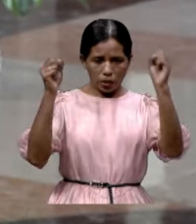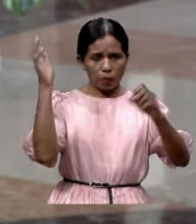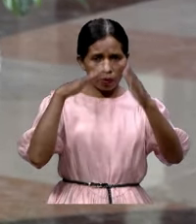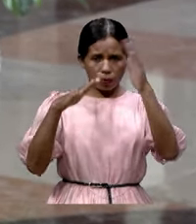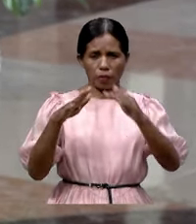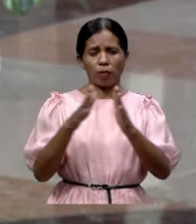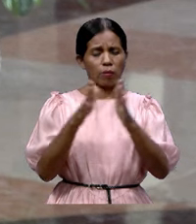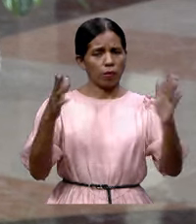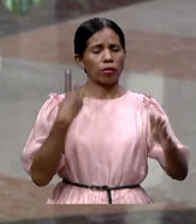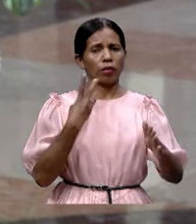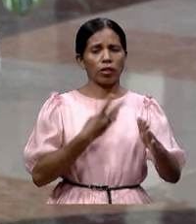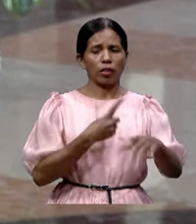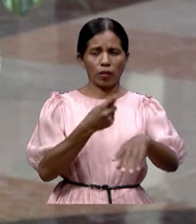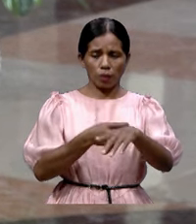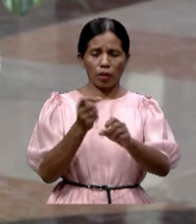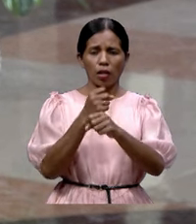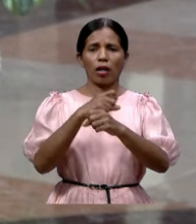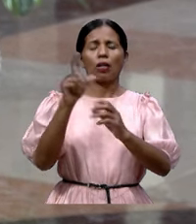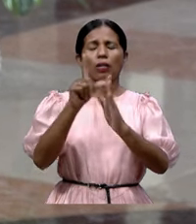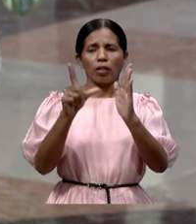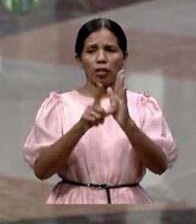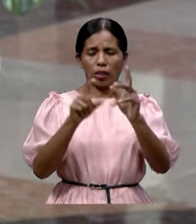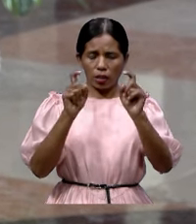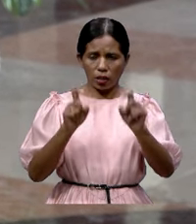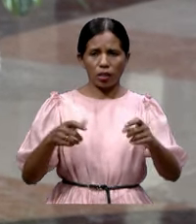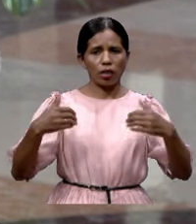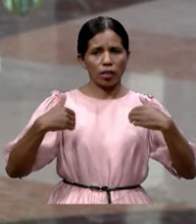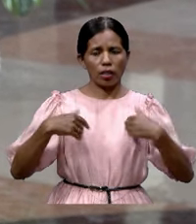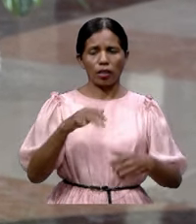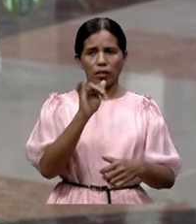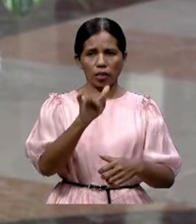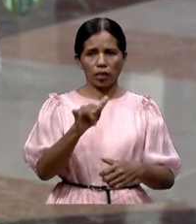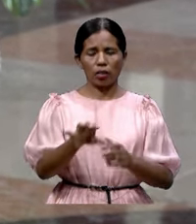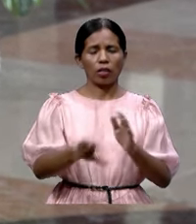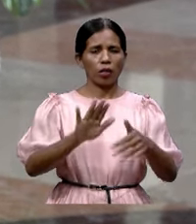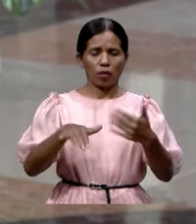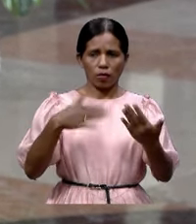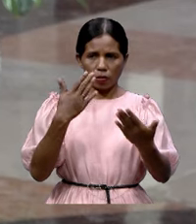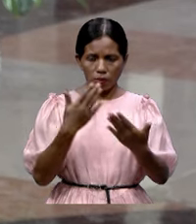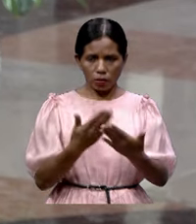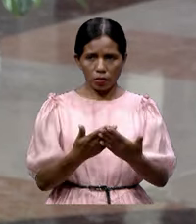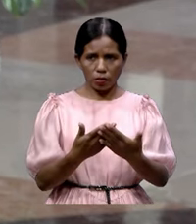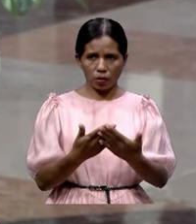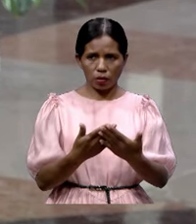ita i a momento halo lei ne i a tengi i a consenso para hudu heta maioria